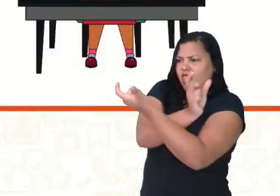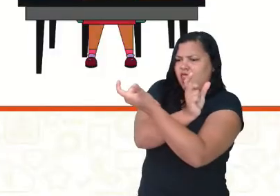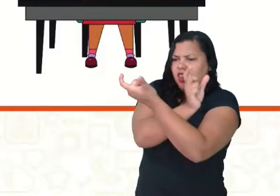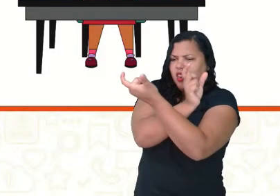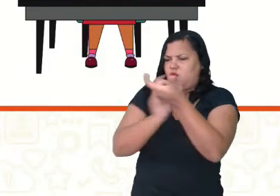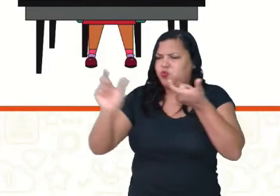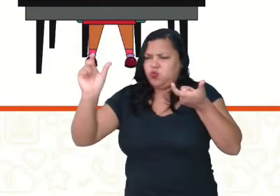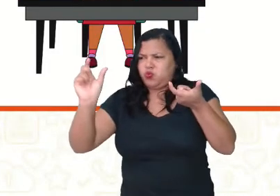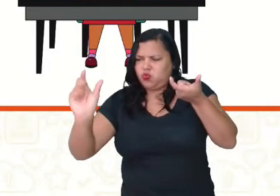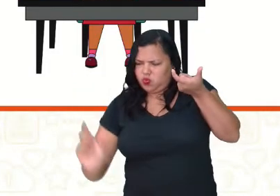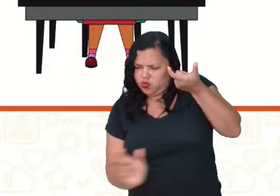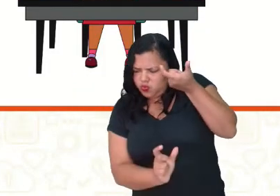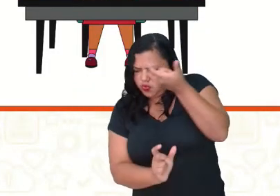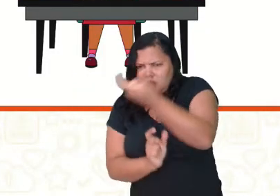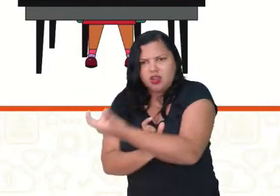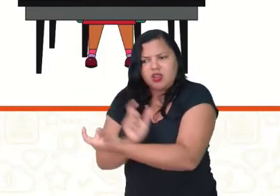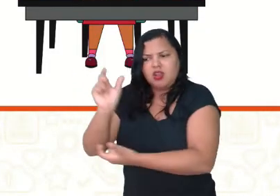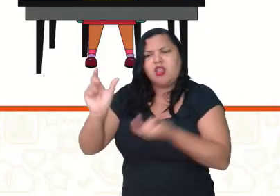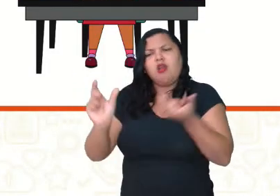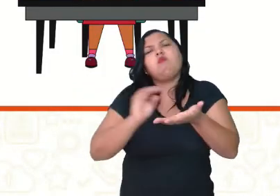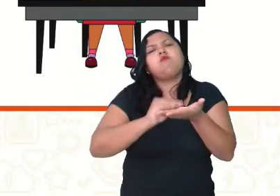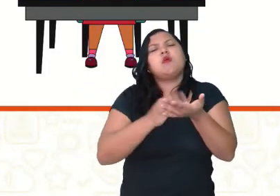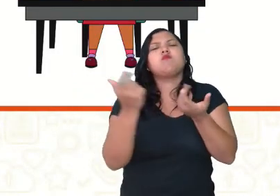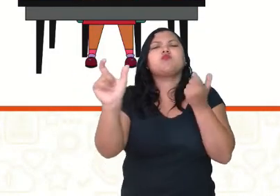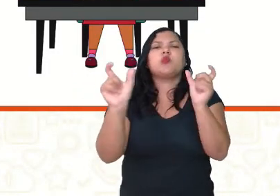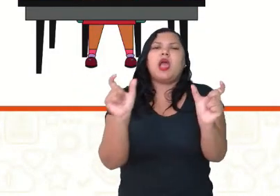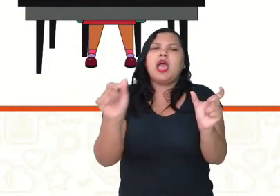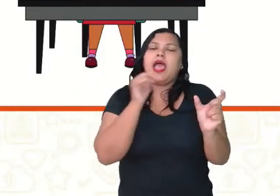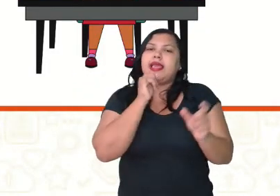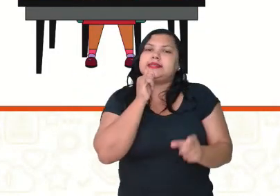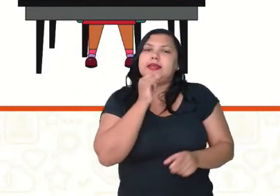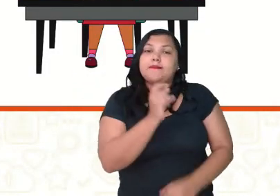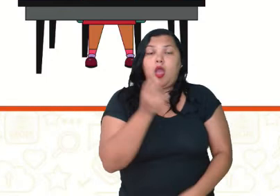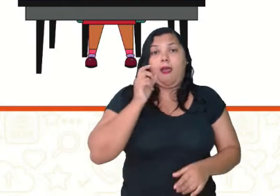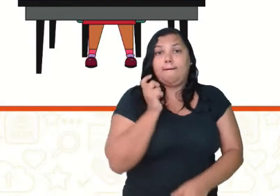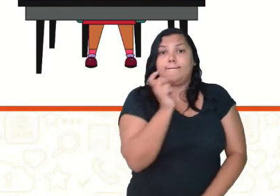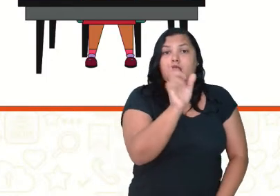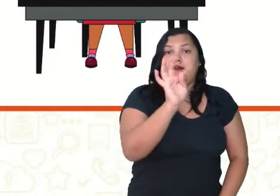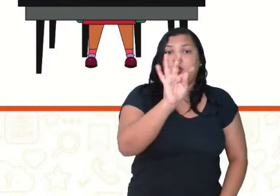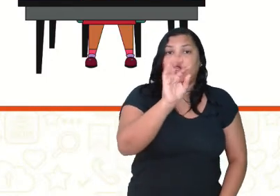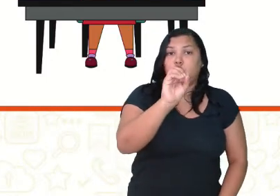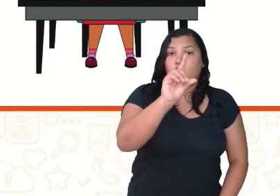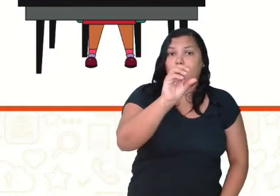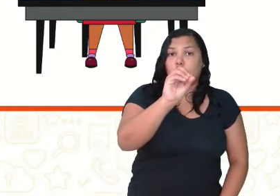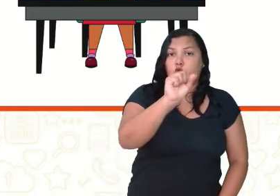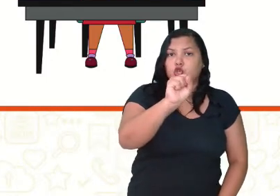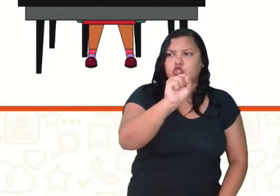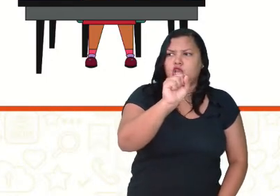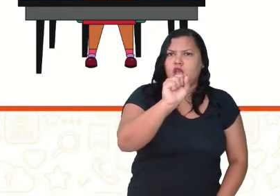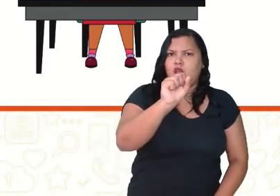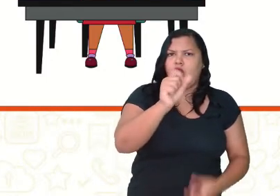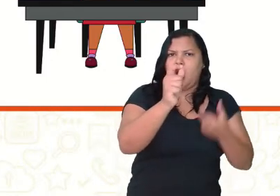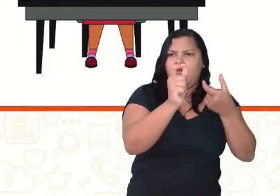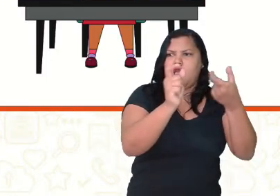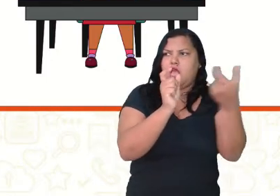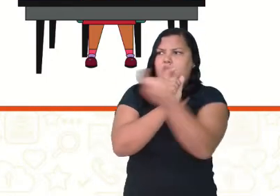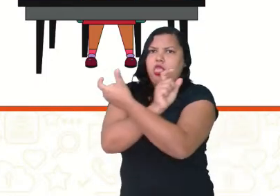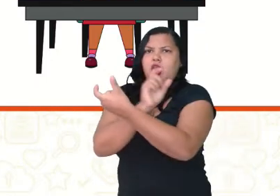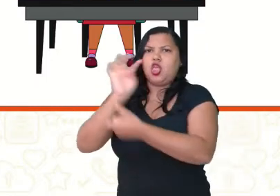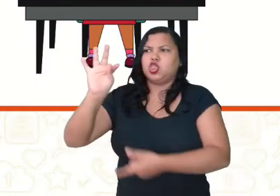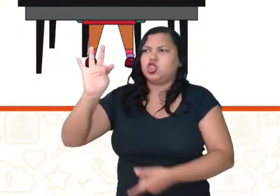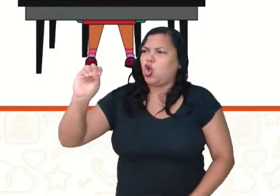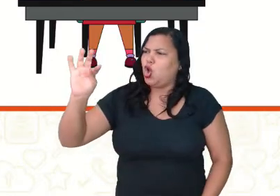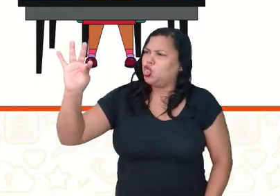registro uma carência, por exemplo, substituição todos por totos, né? É muito comum a gente ver essas substituições